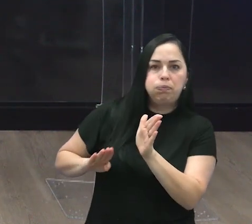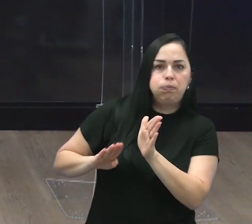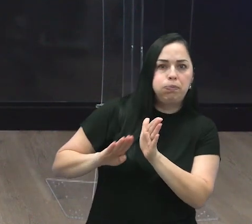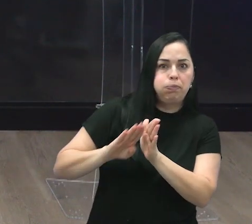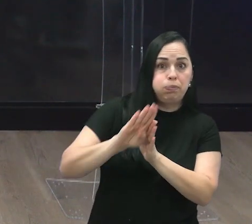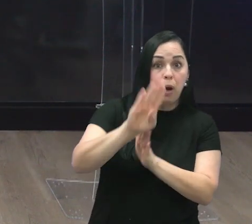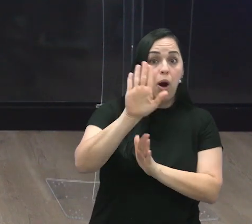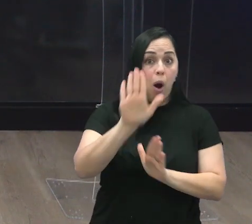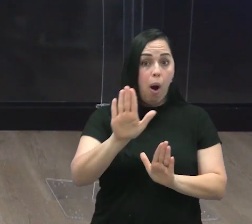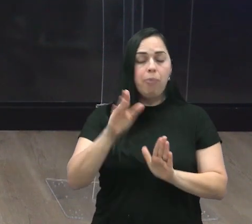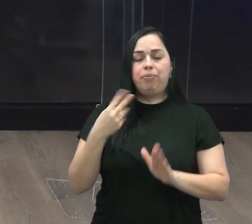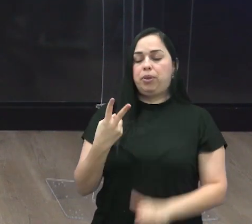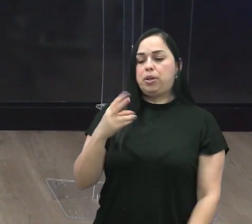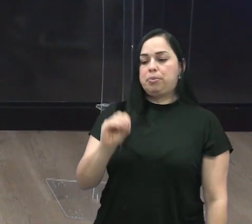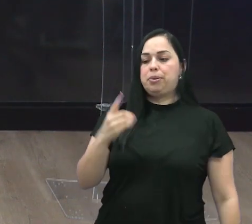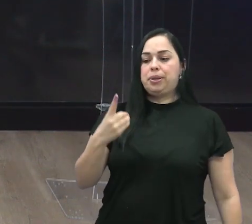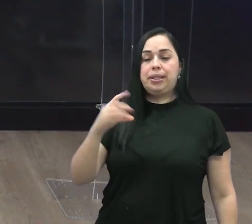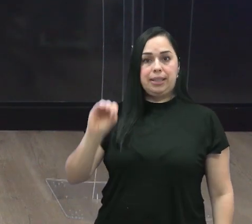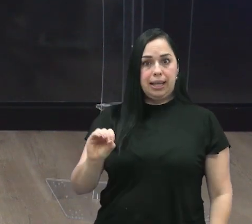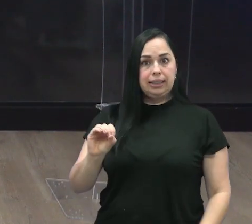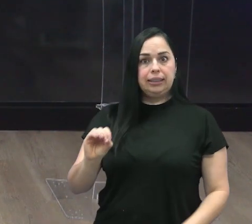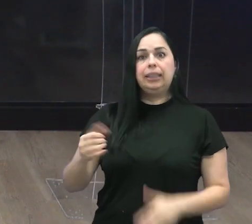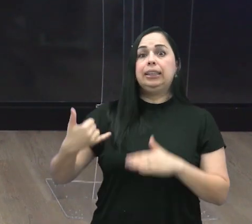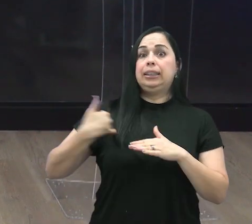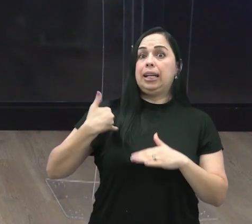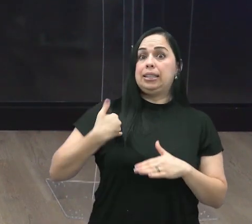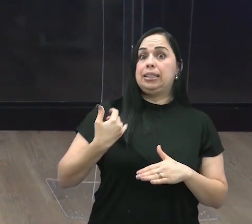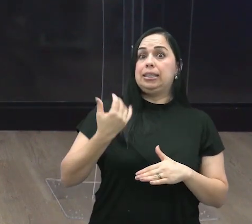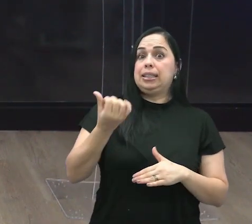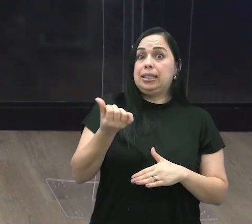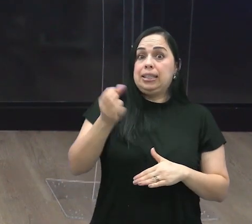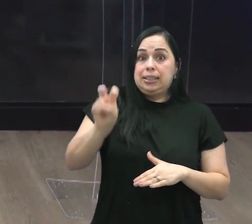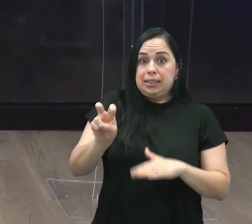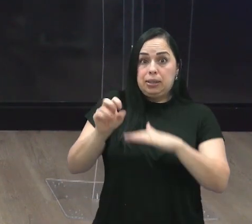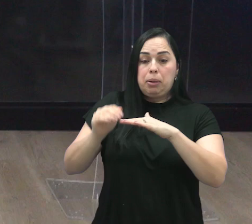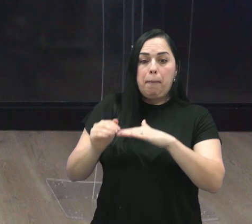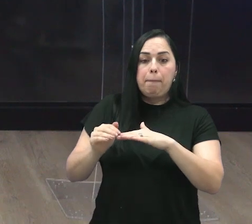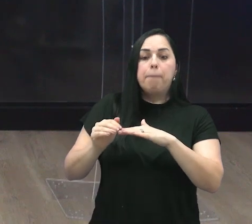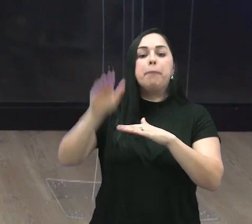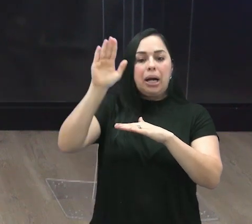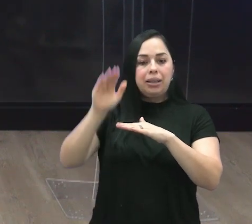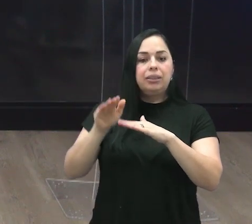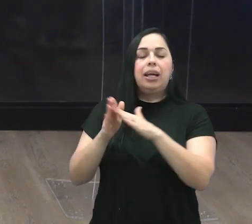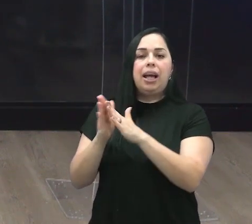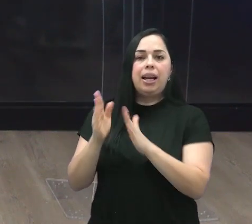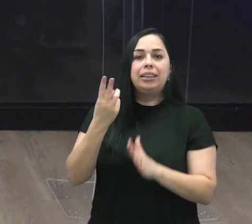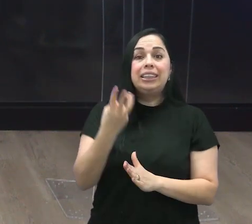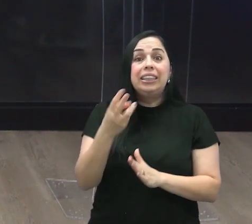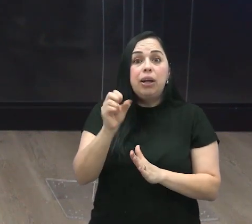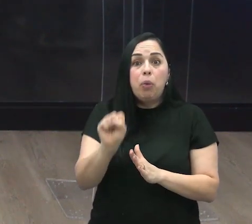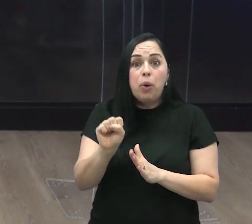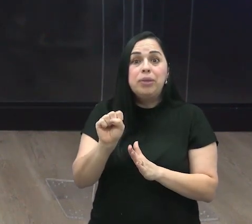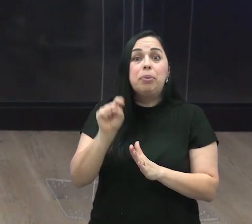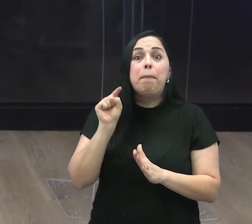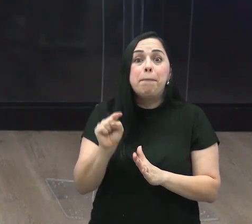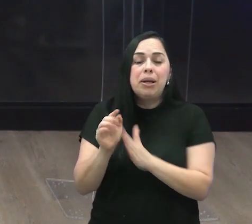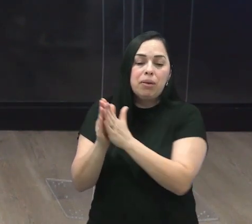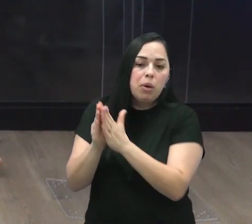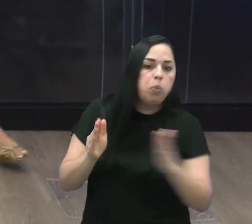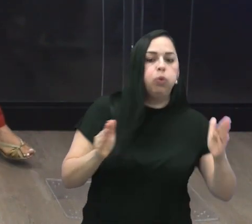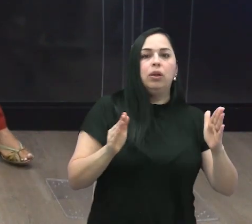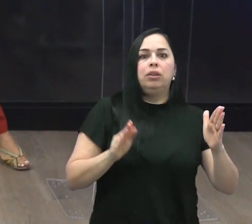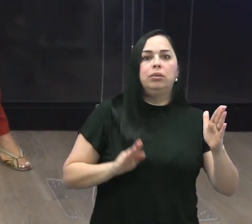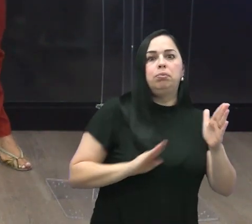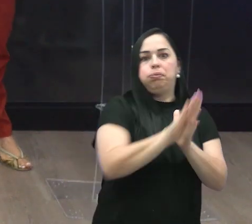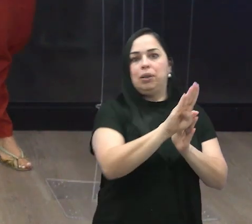Em 2010, o número de pessoas com 65 anos ou mais era de 38 mil. A quantidade saltou